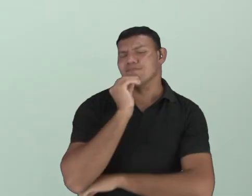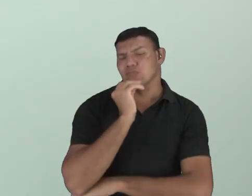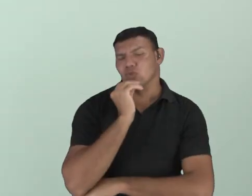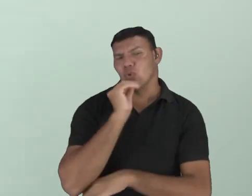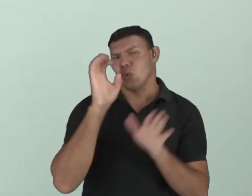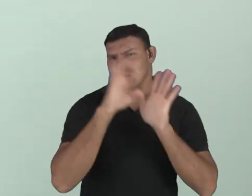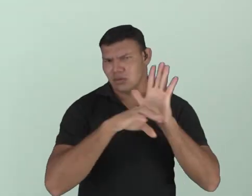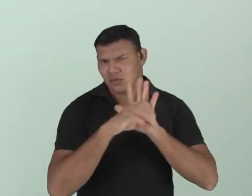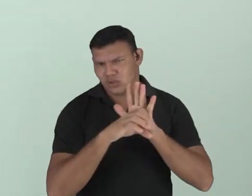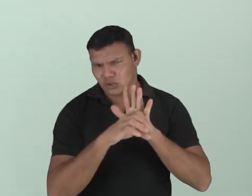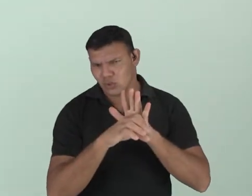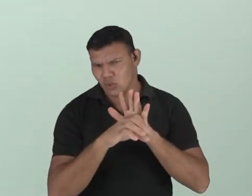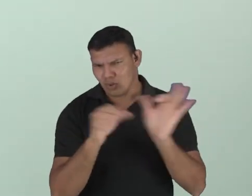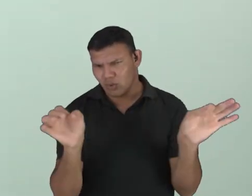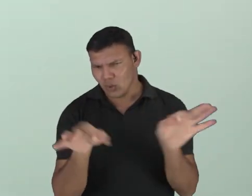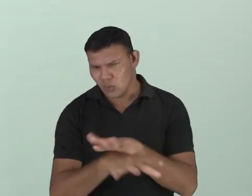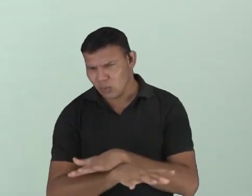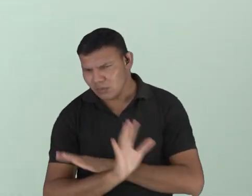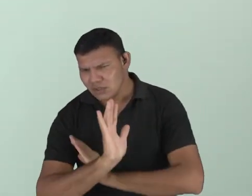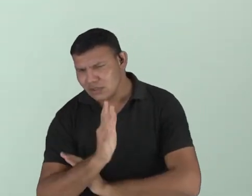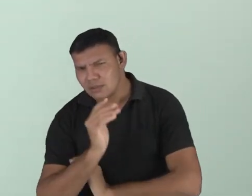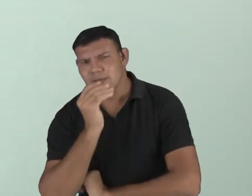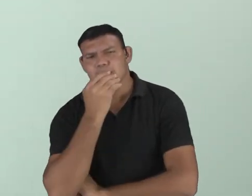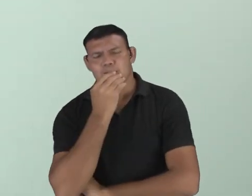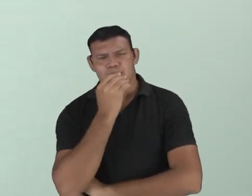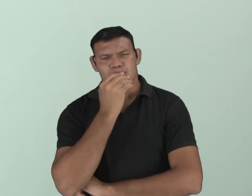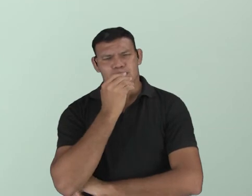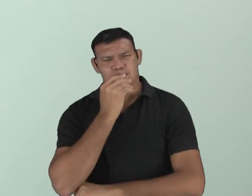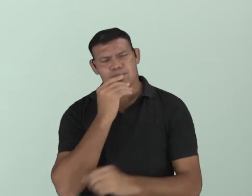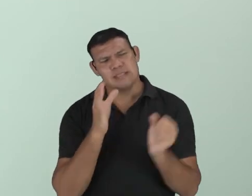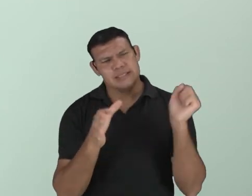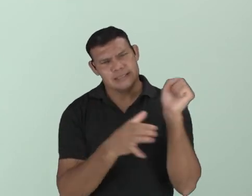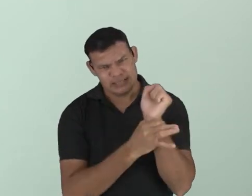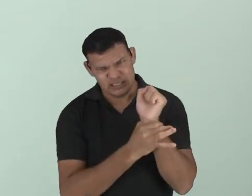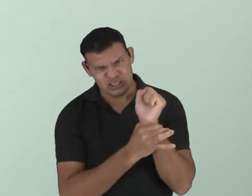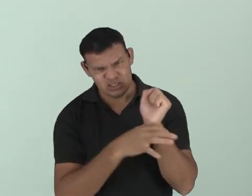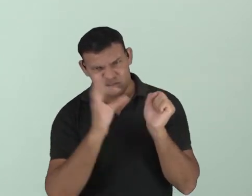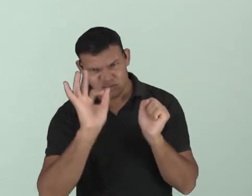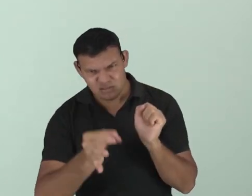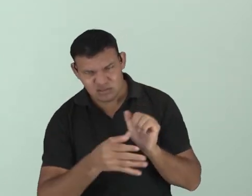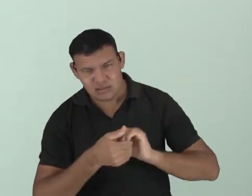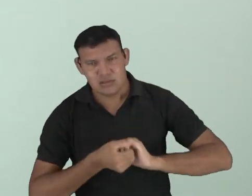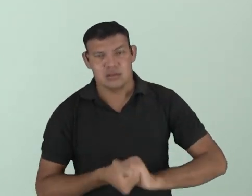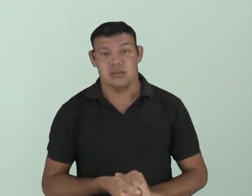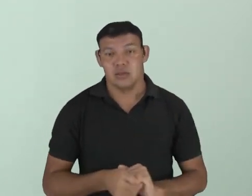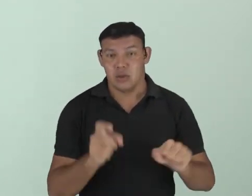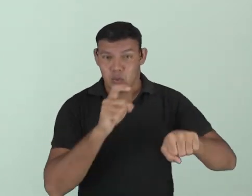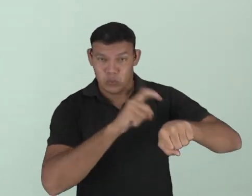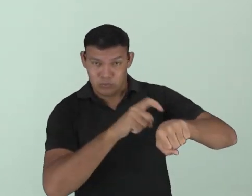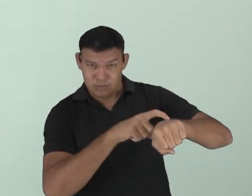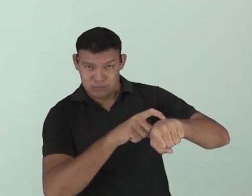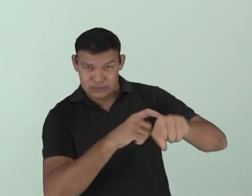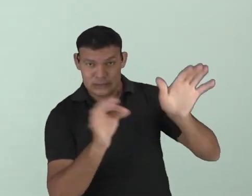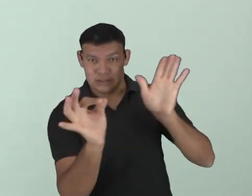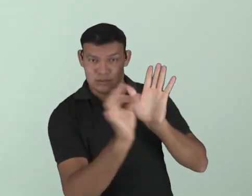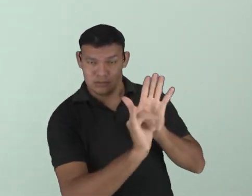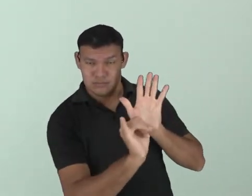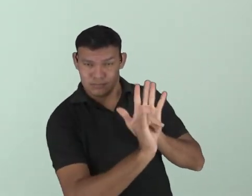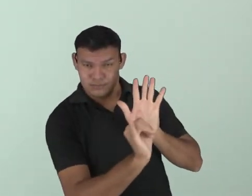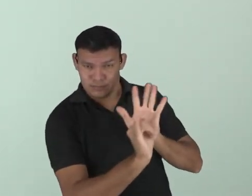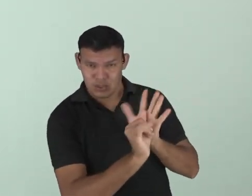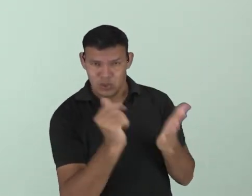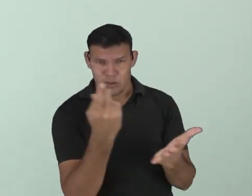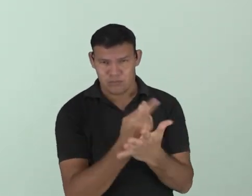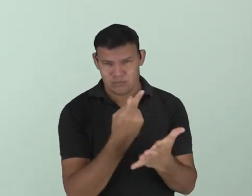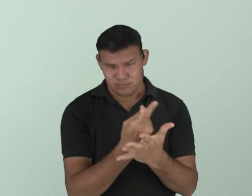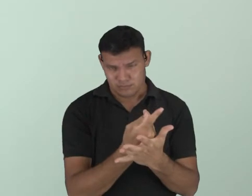completo? Será que eu não estou inseguro em alguma dessas informações? No momento que você identifica os erros